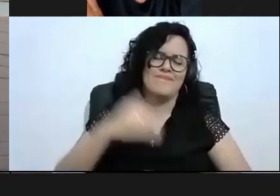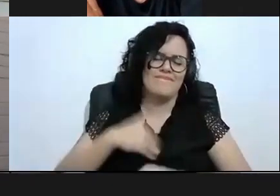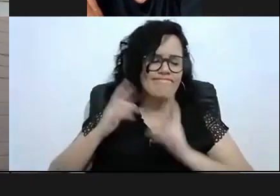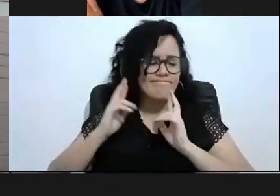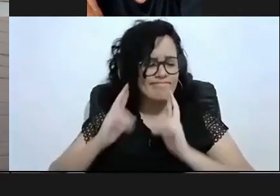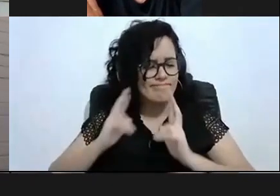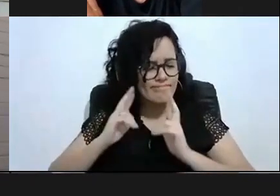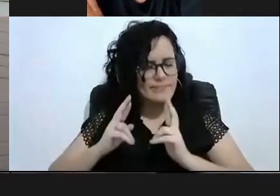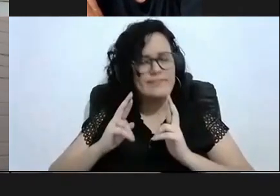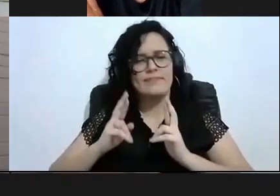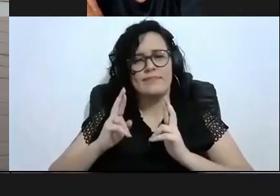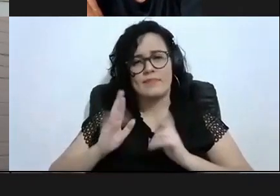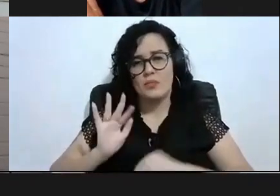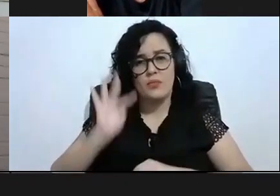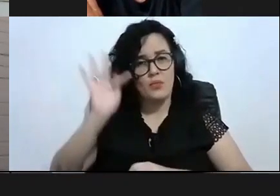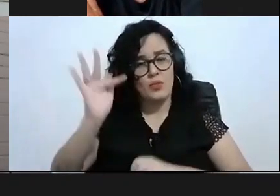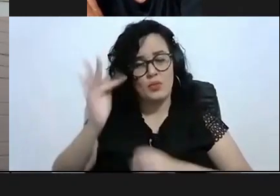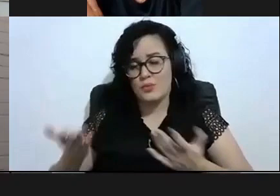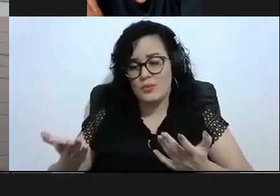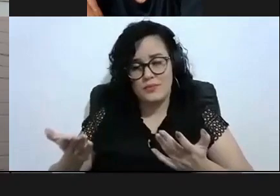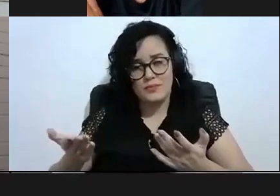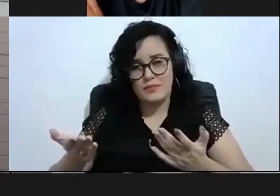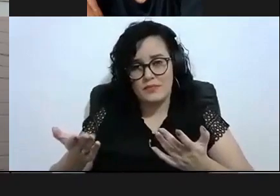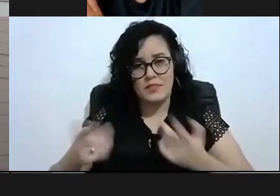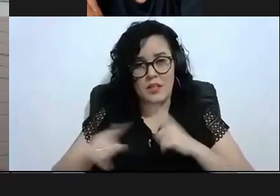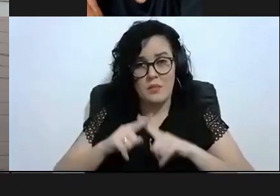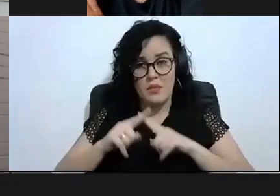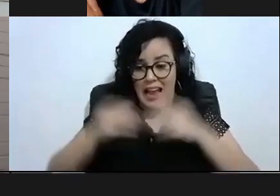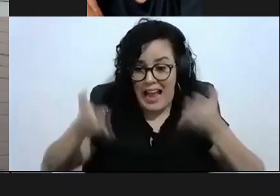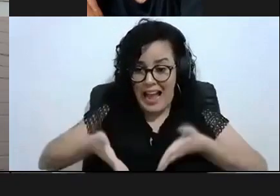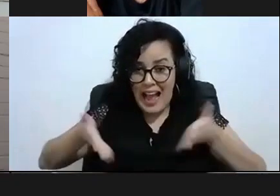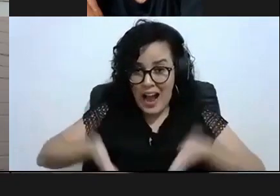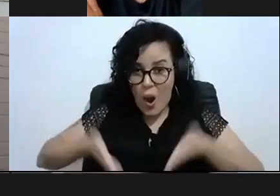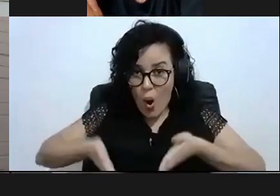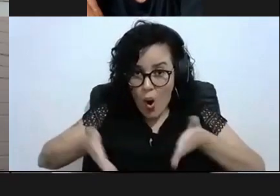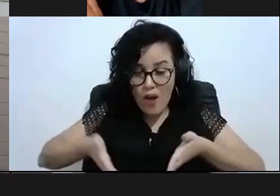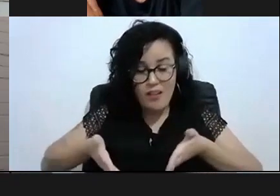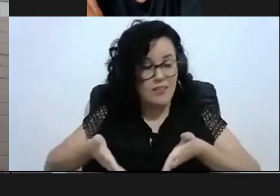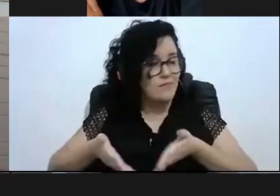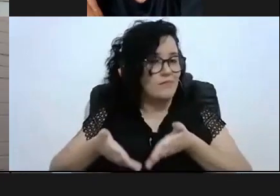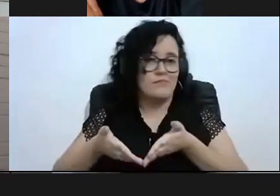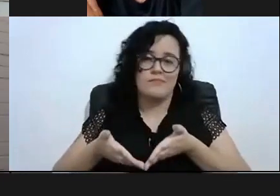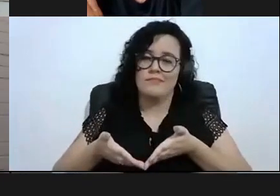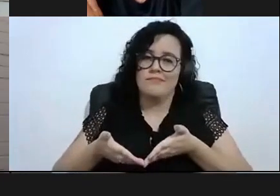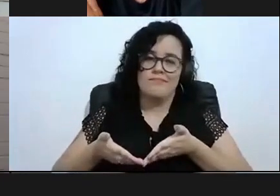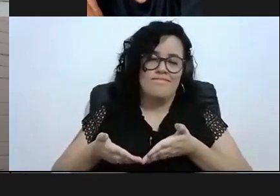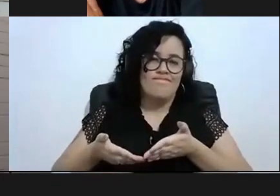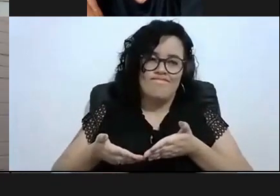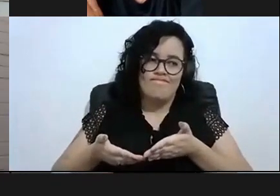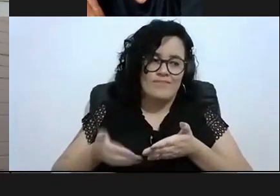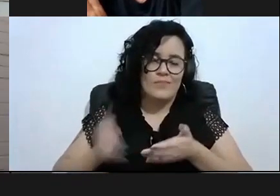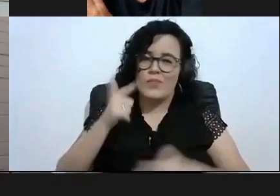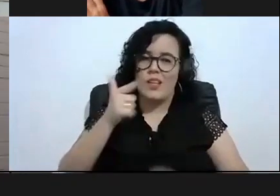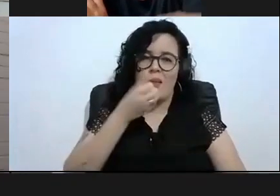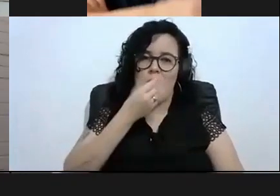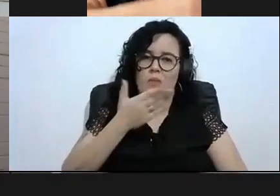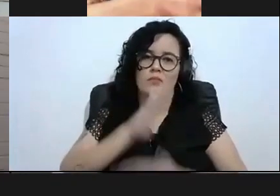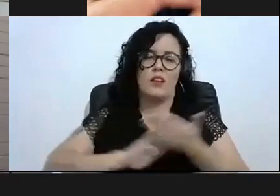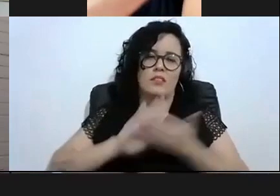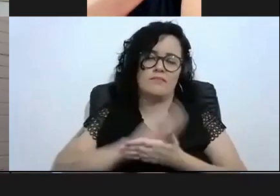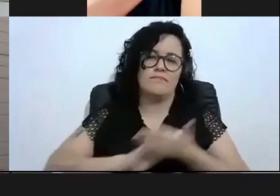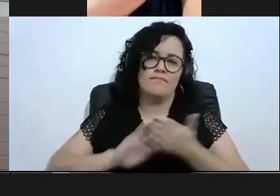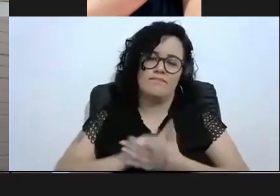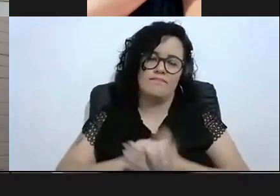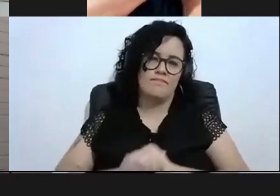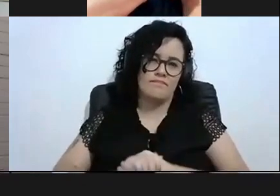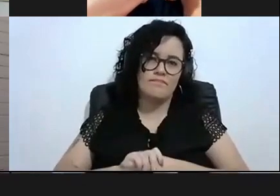acho que no futuro, né, porque a conjuntura não está no nada boa, assim, né. Se